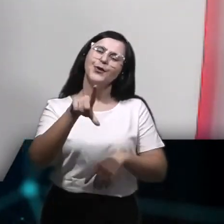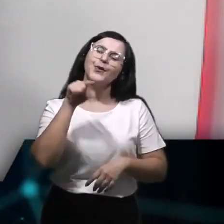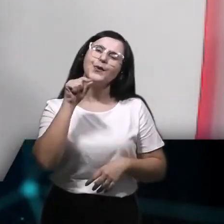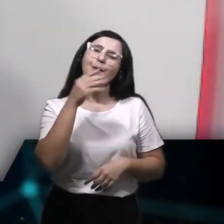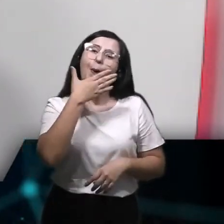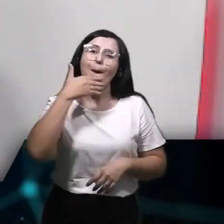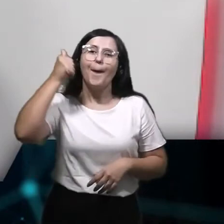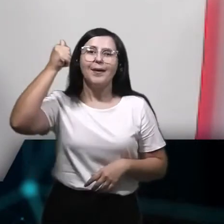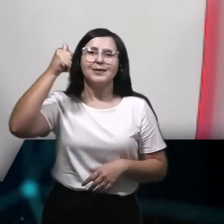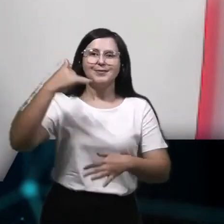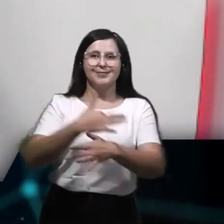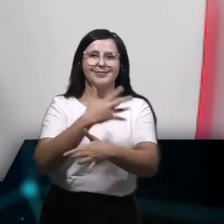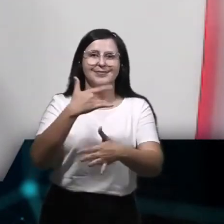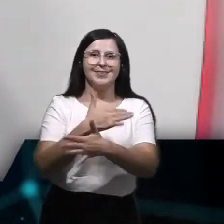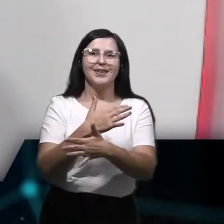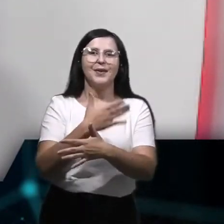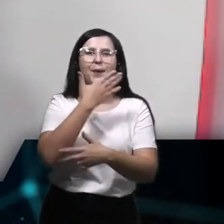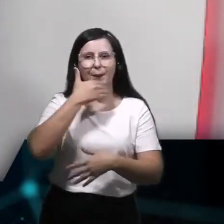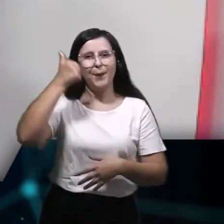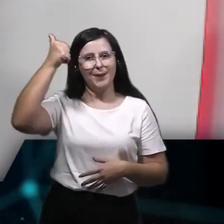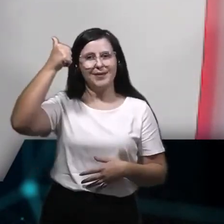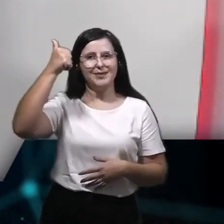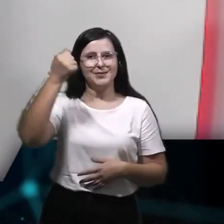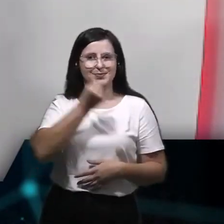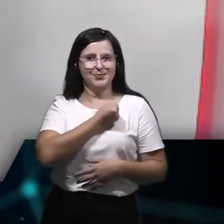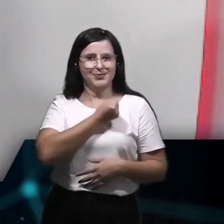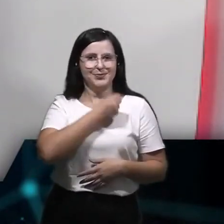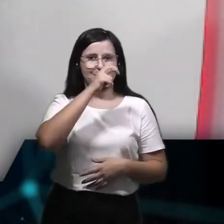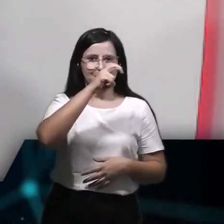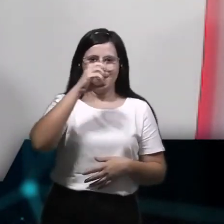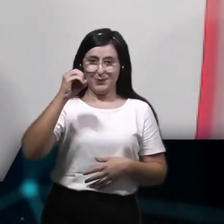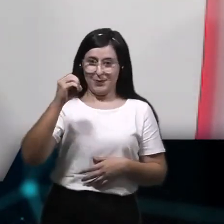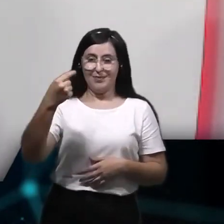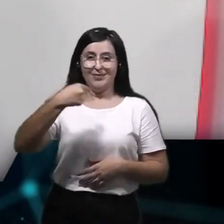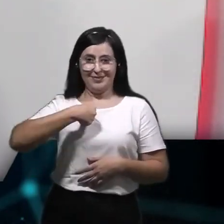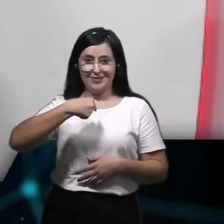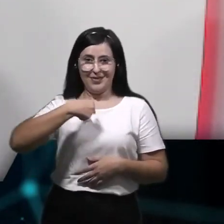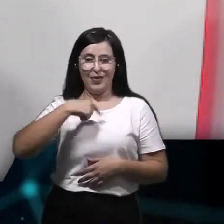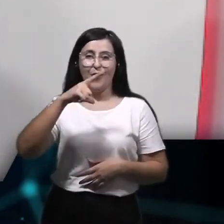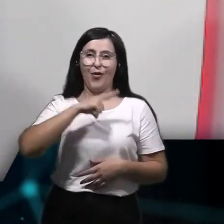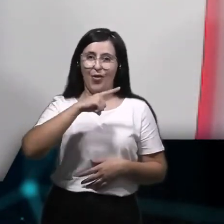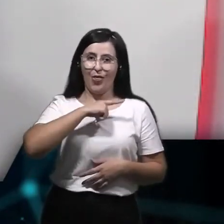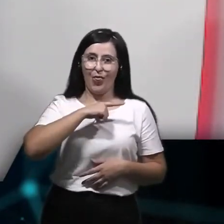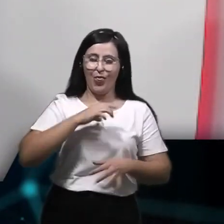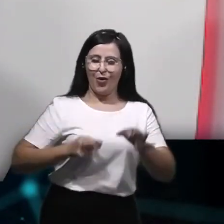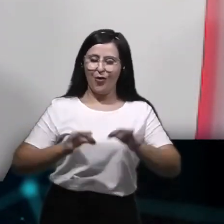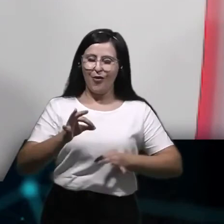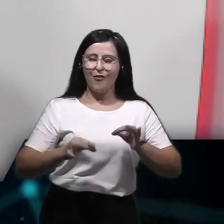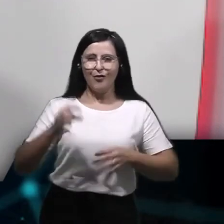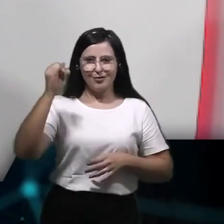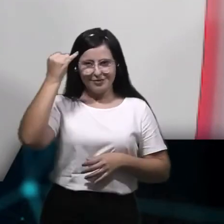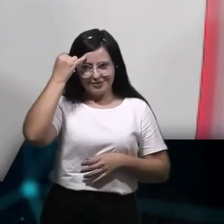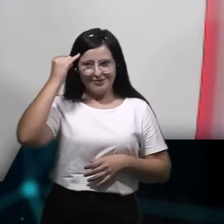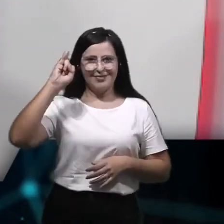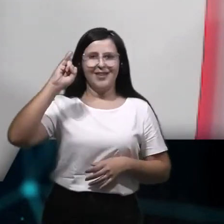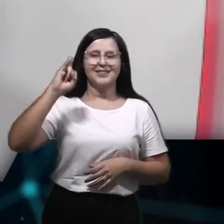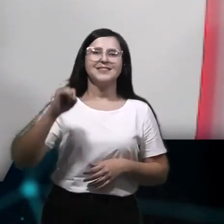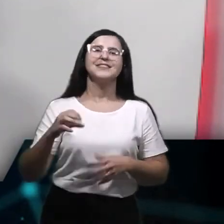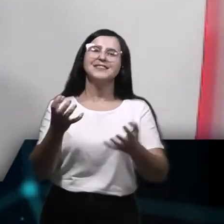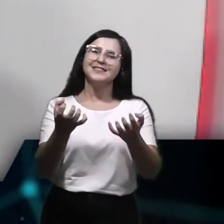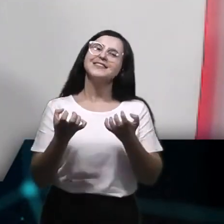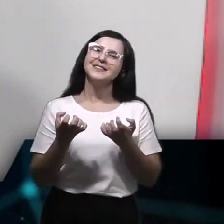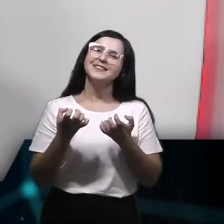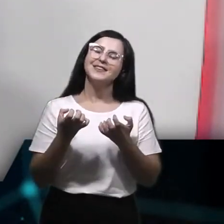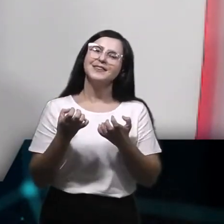Brejo da Amadeus. E o melhor é o número 50, Maciel do Nascimento, o que tem propostas, tem ideias, certo? E está